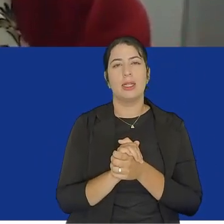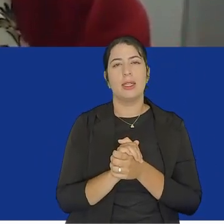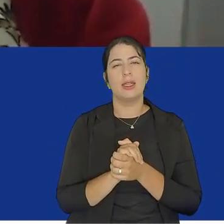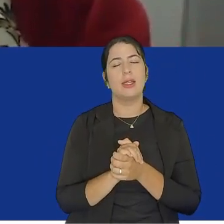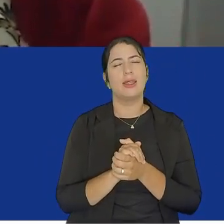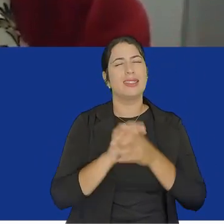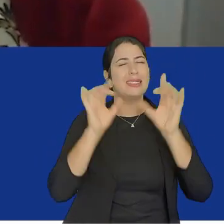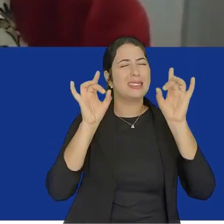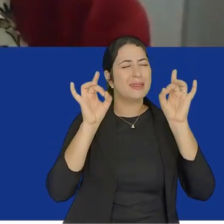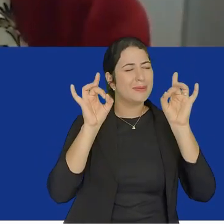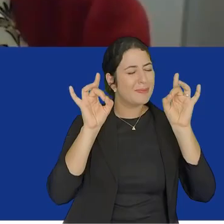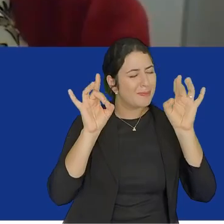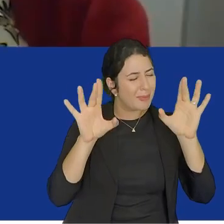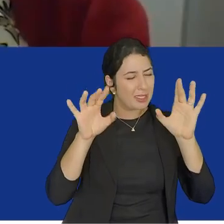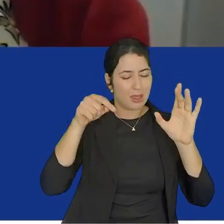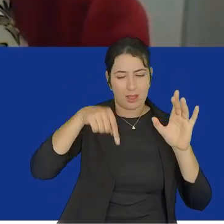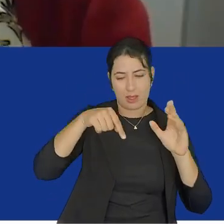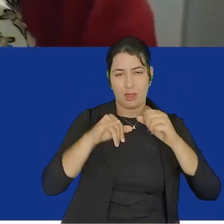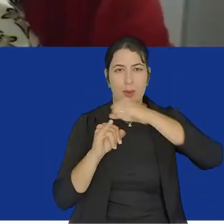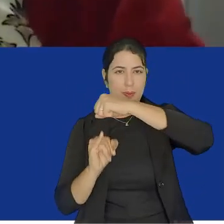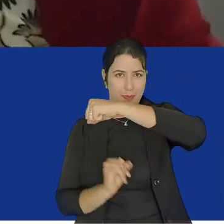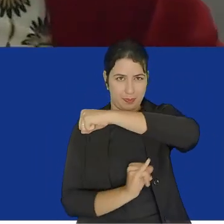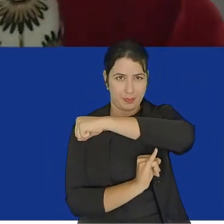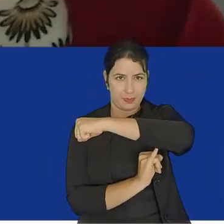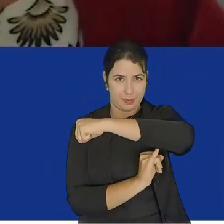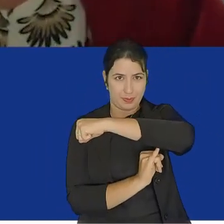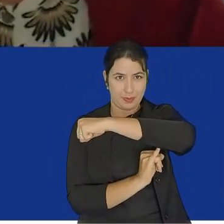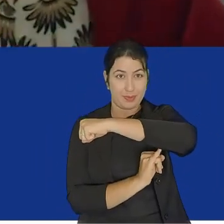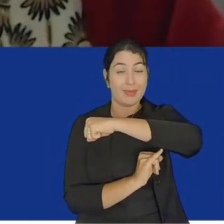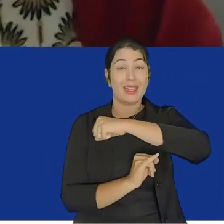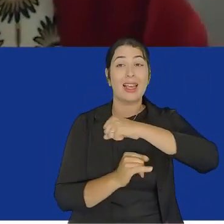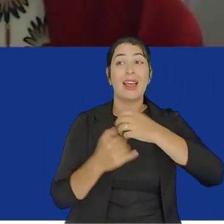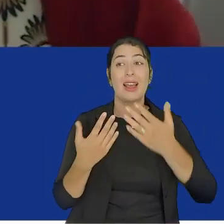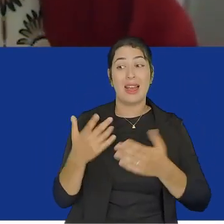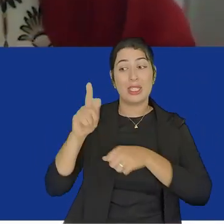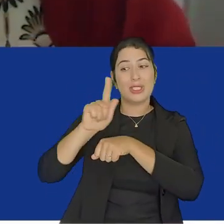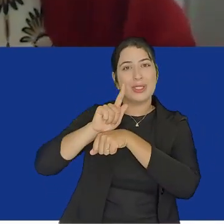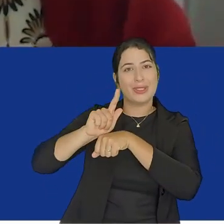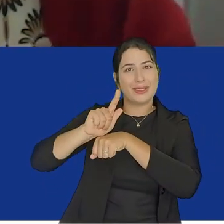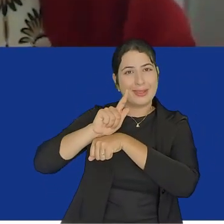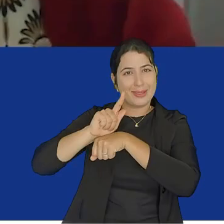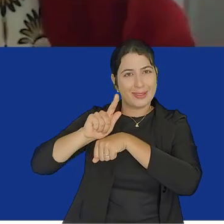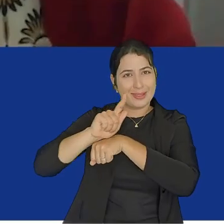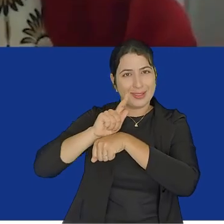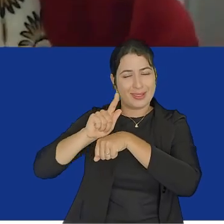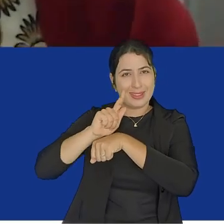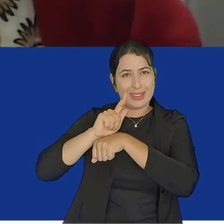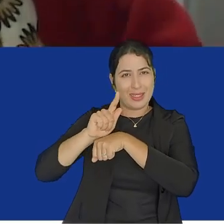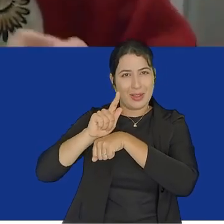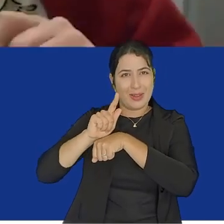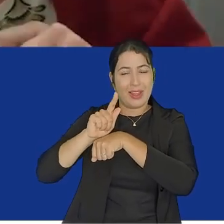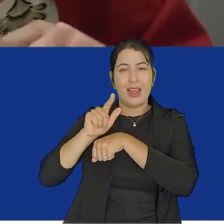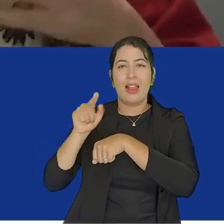especialmente na nossa instituição. A gestão, ela é muitas vezes feita de forma intuitiva. E olha que